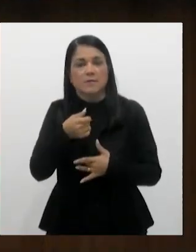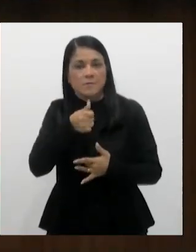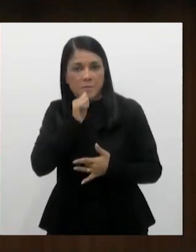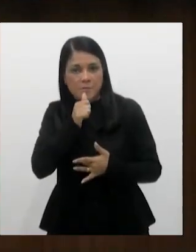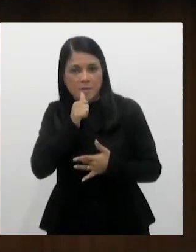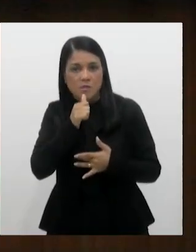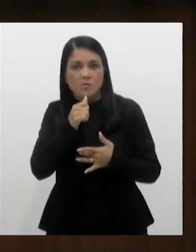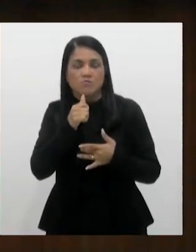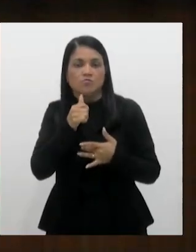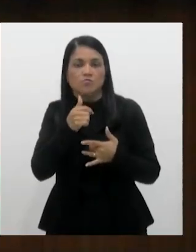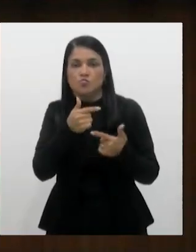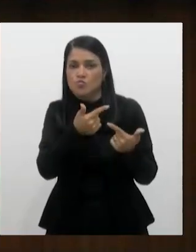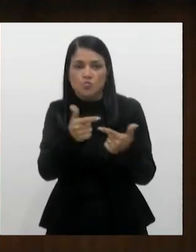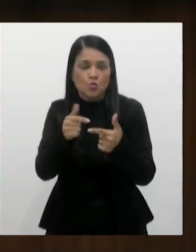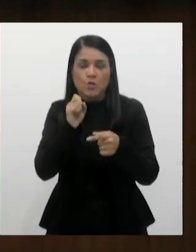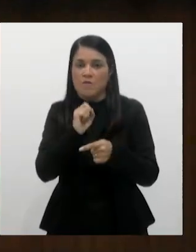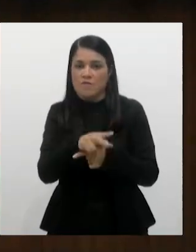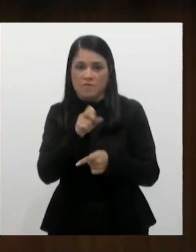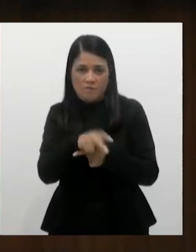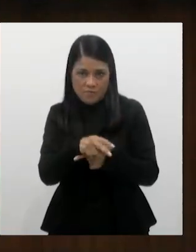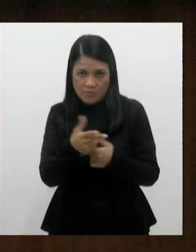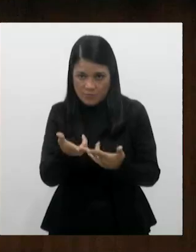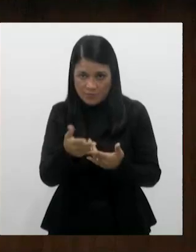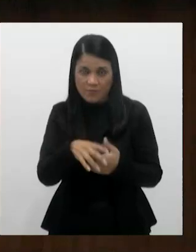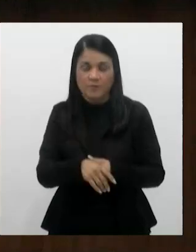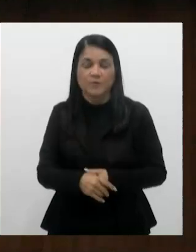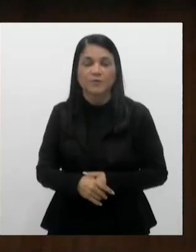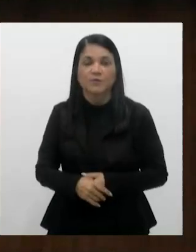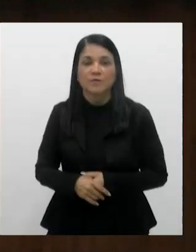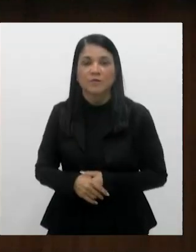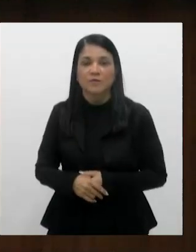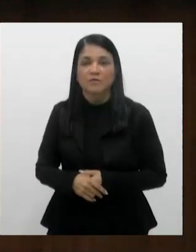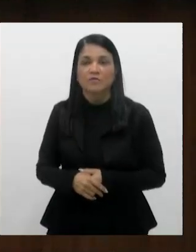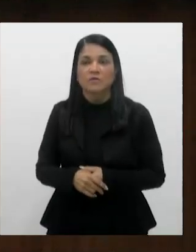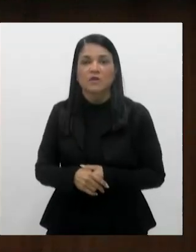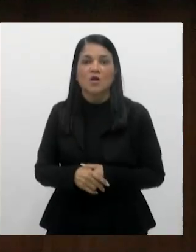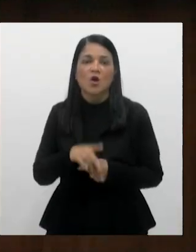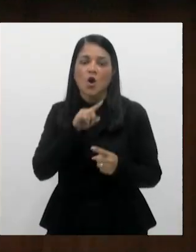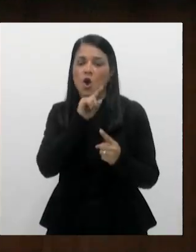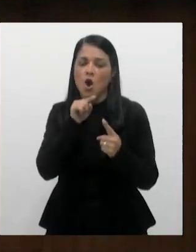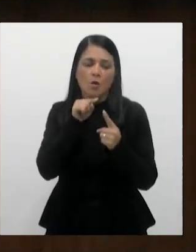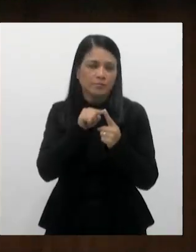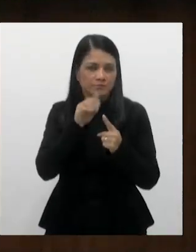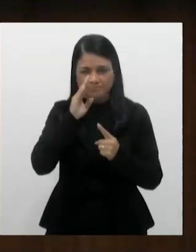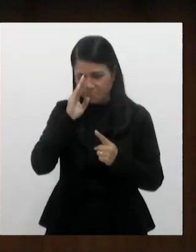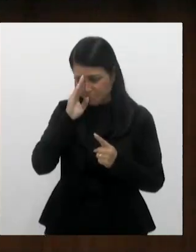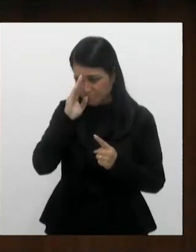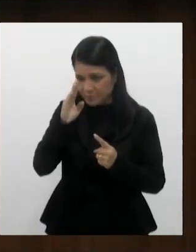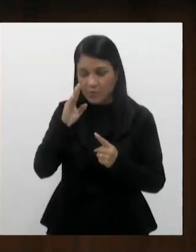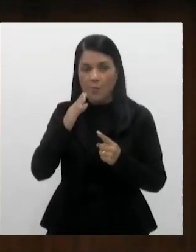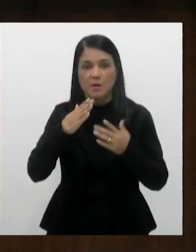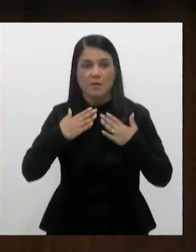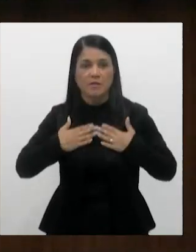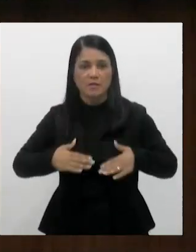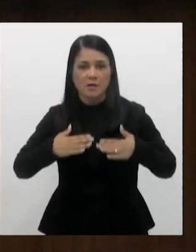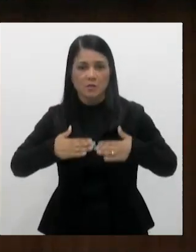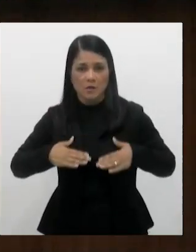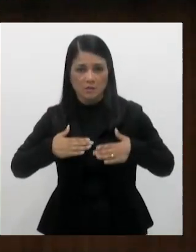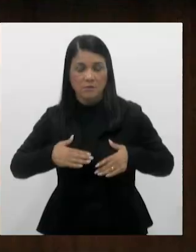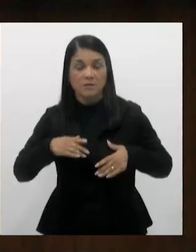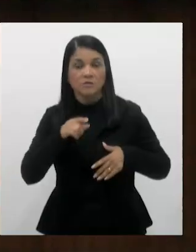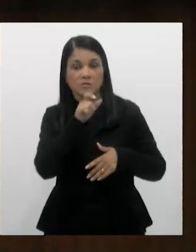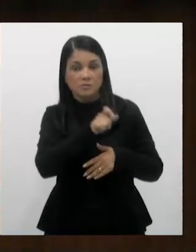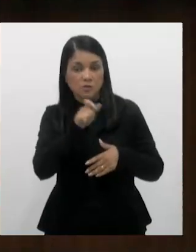ter contaminado a sua bebida. Então, esse é o nosso objetivo, para dar tranquilidade aos comerciantes,